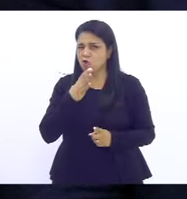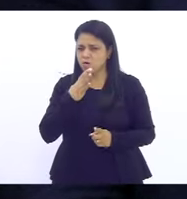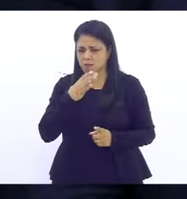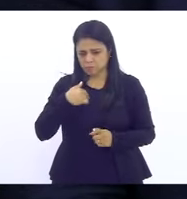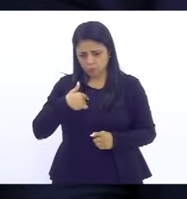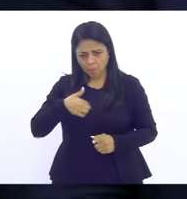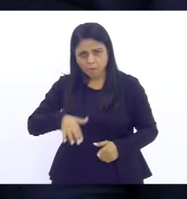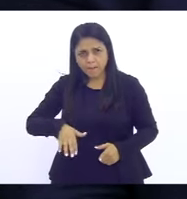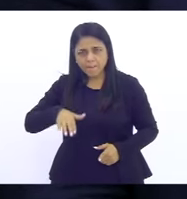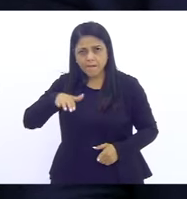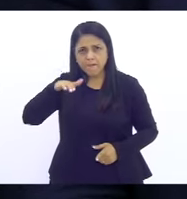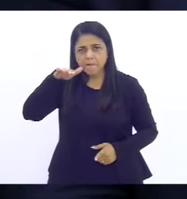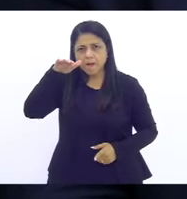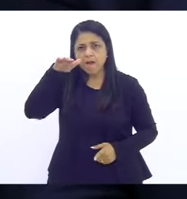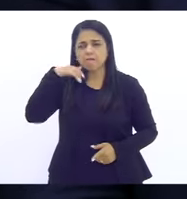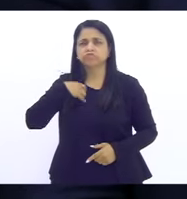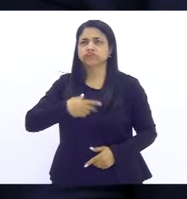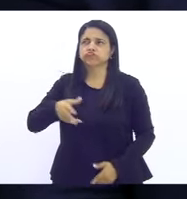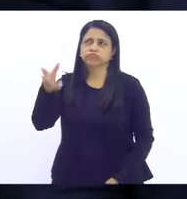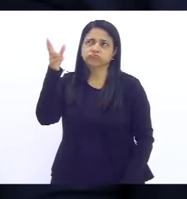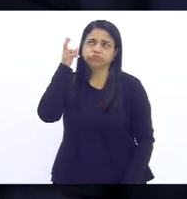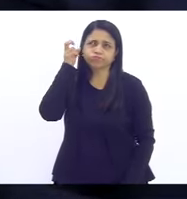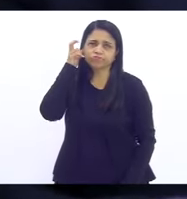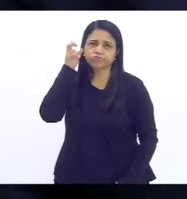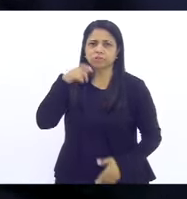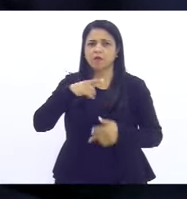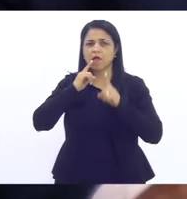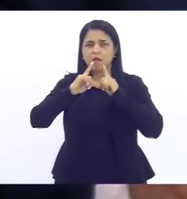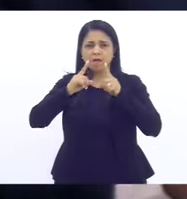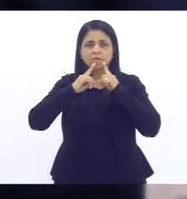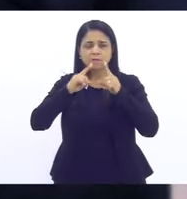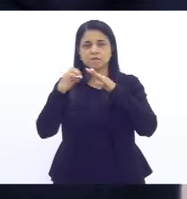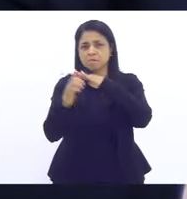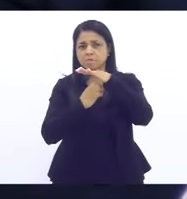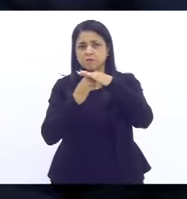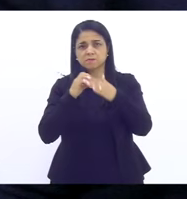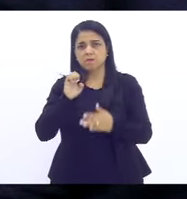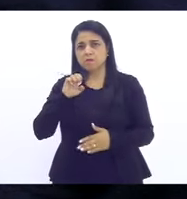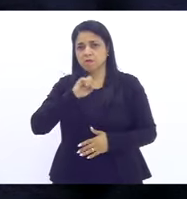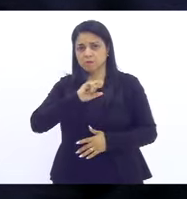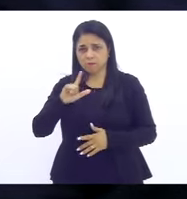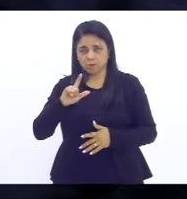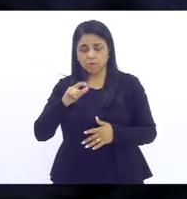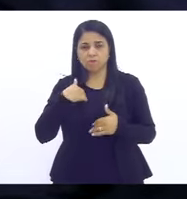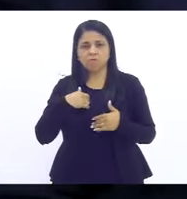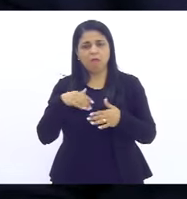gente, escuto reclamações, principalmente da Enel, porque é a área onde